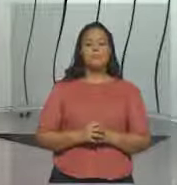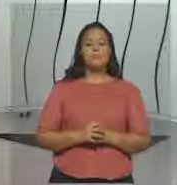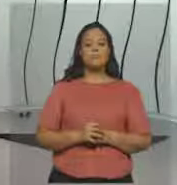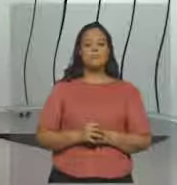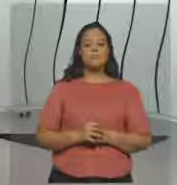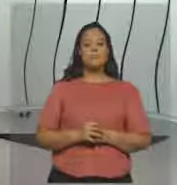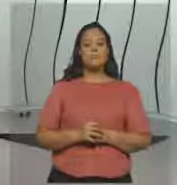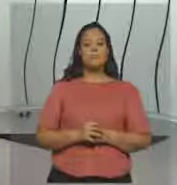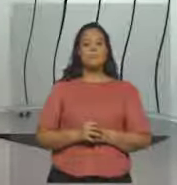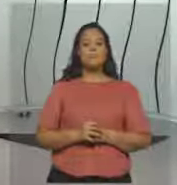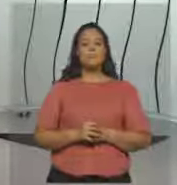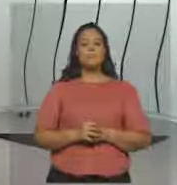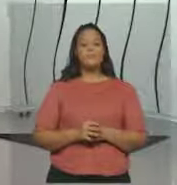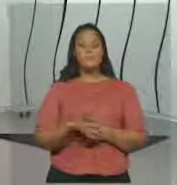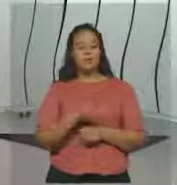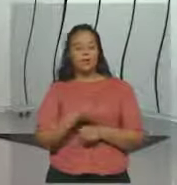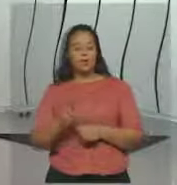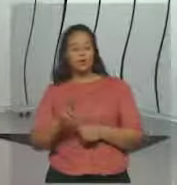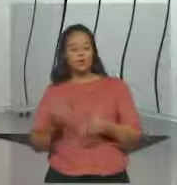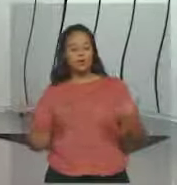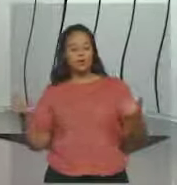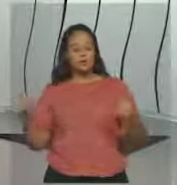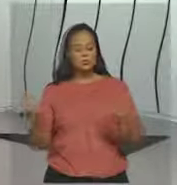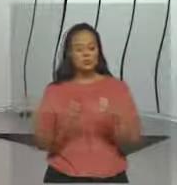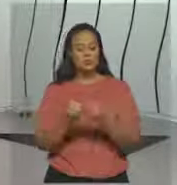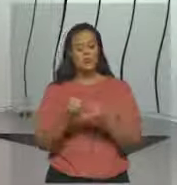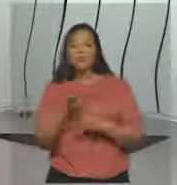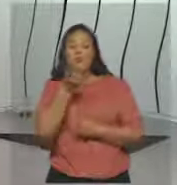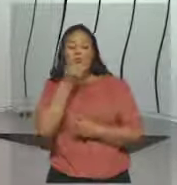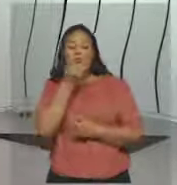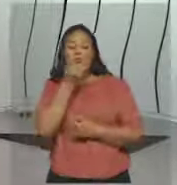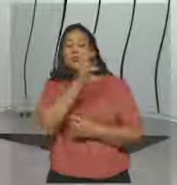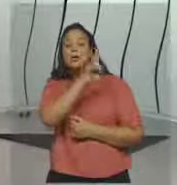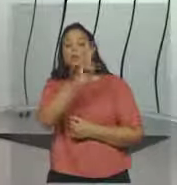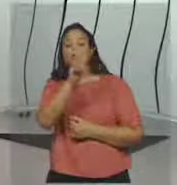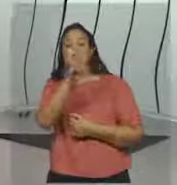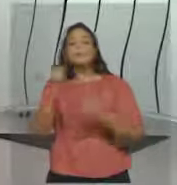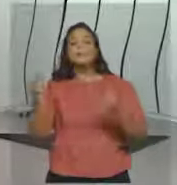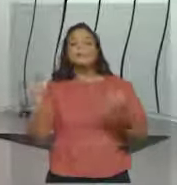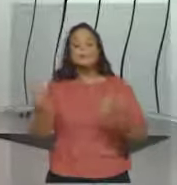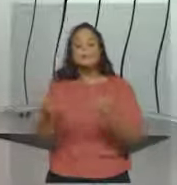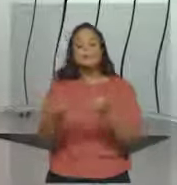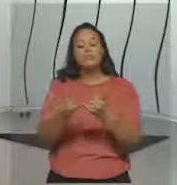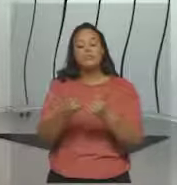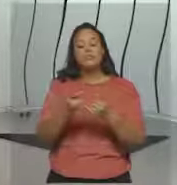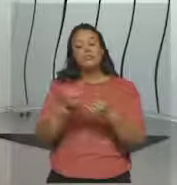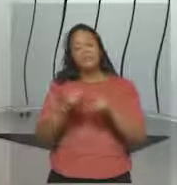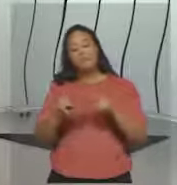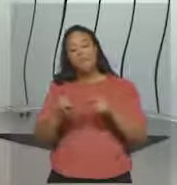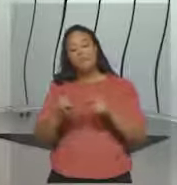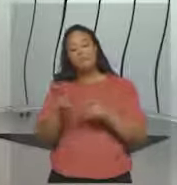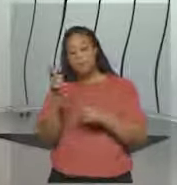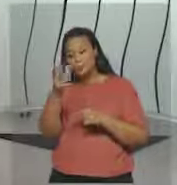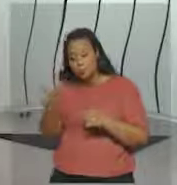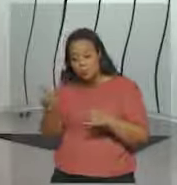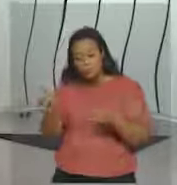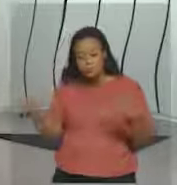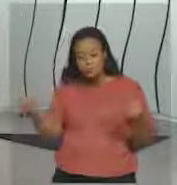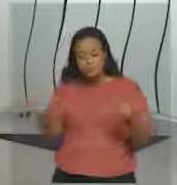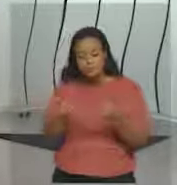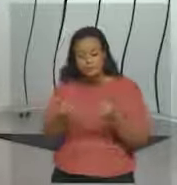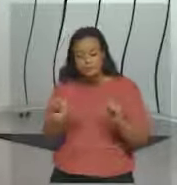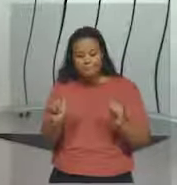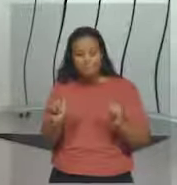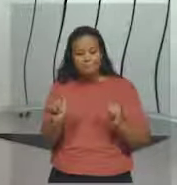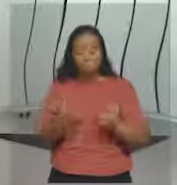Porque eu deixei o nome de circuito fechado nos dois, aí vocês me desculpem aqui. Aqui é um circuito aberto, só estava conferindo. E